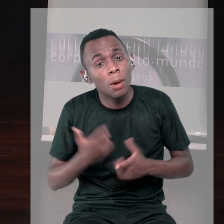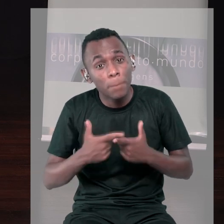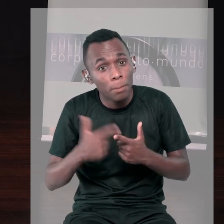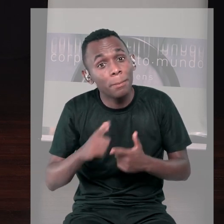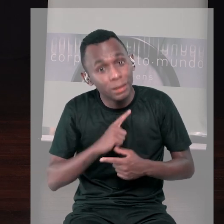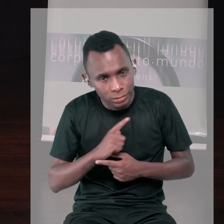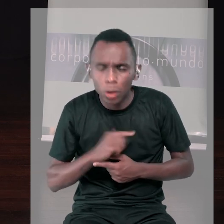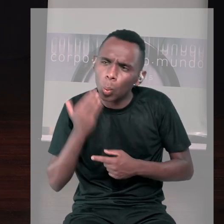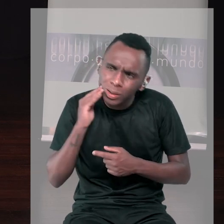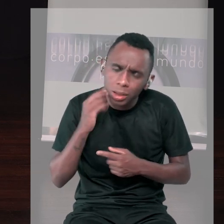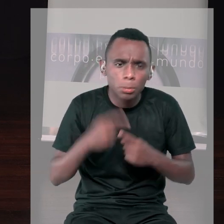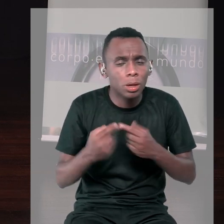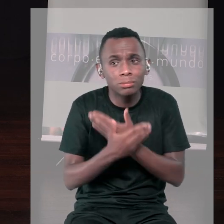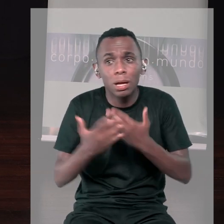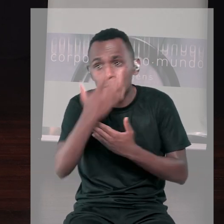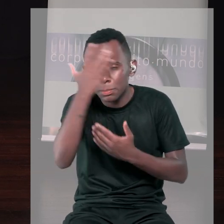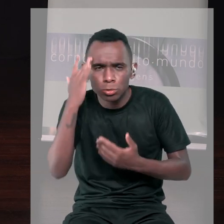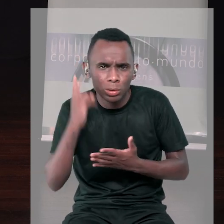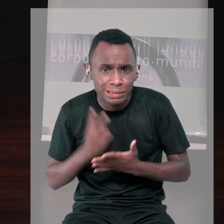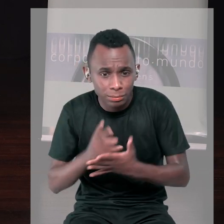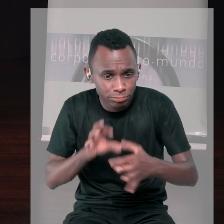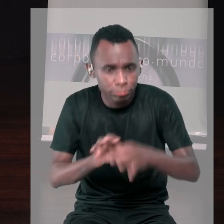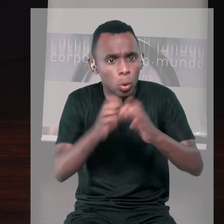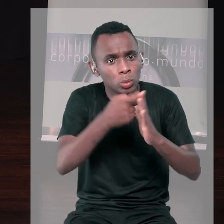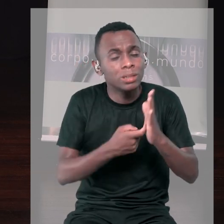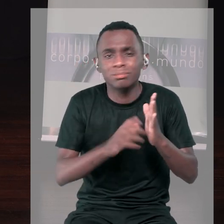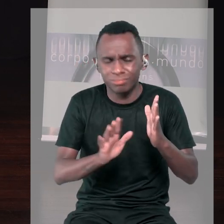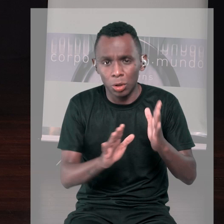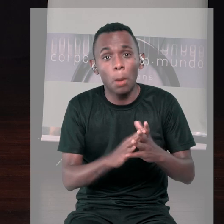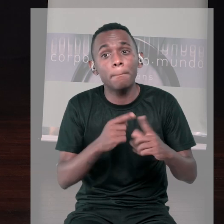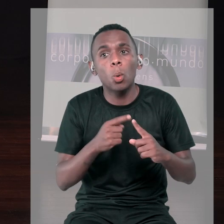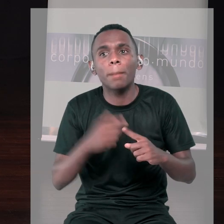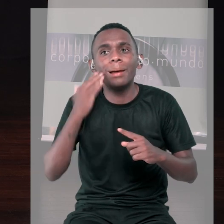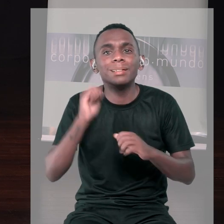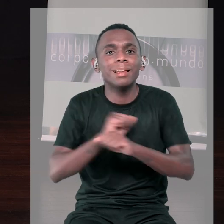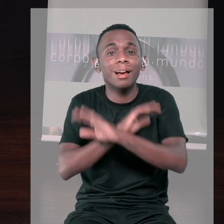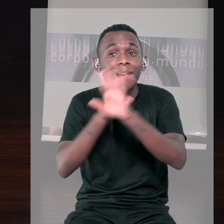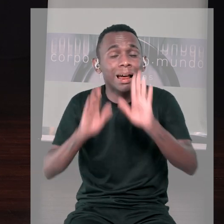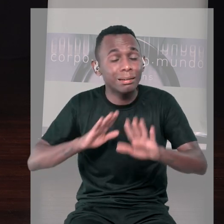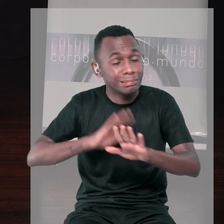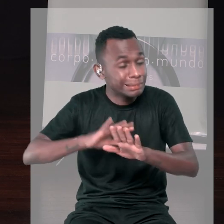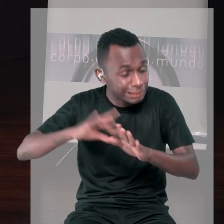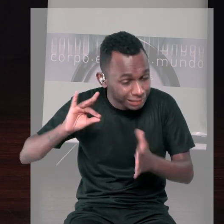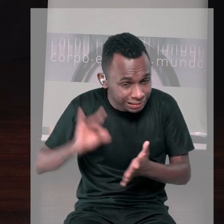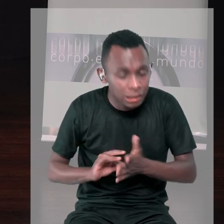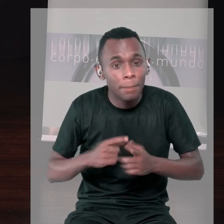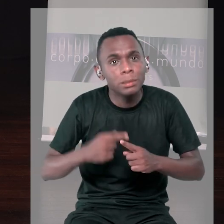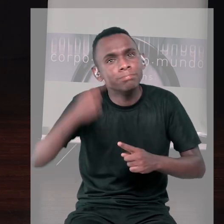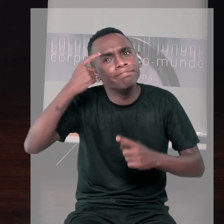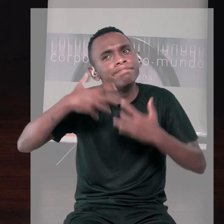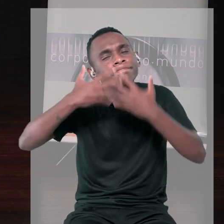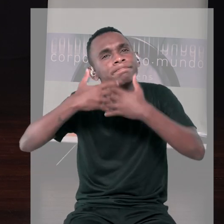porque as pessoas nem sempre se apegam ao texto dele, é porque, para compreendê-lo corretamente, é preciso meditar sobre o livro